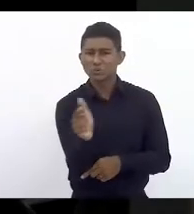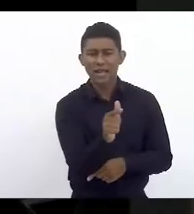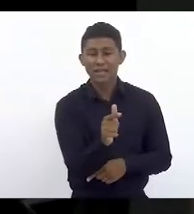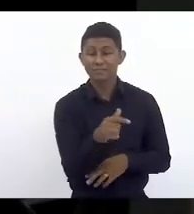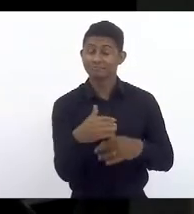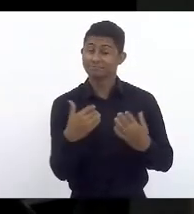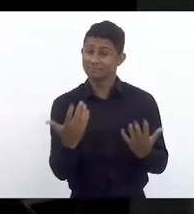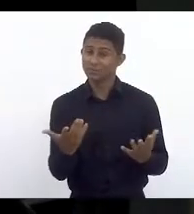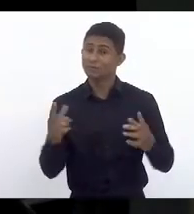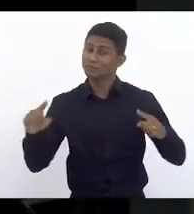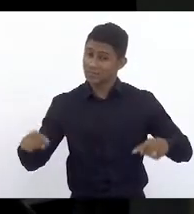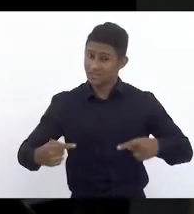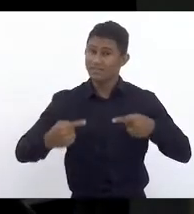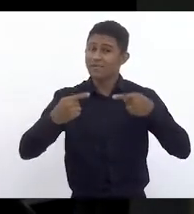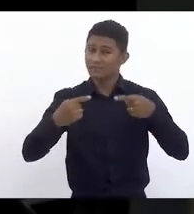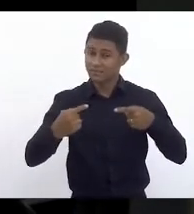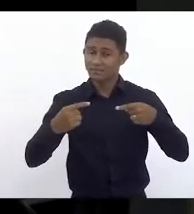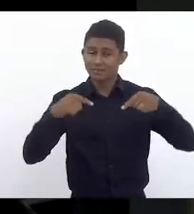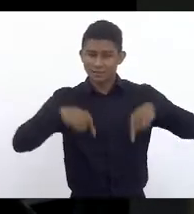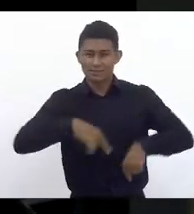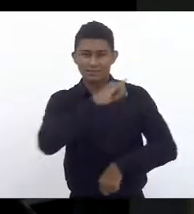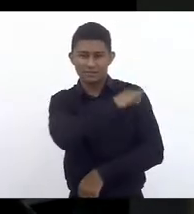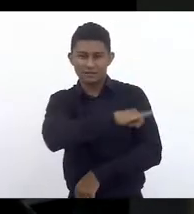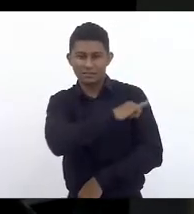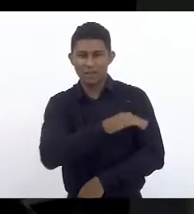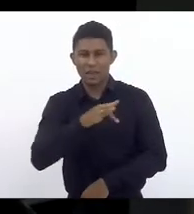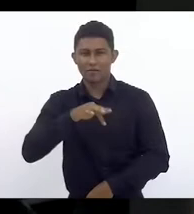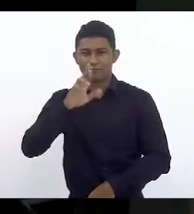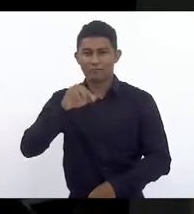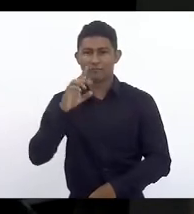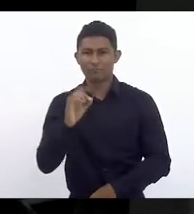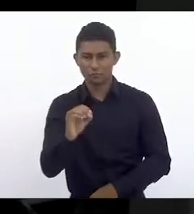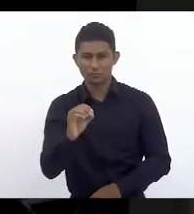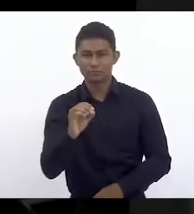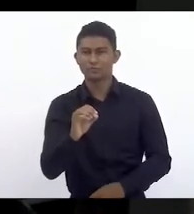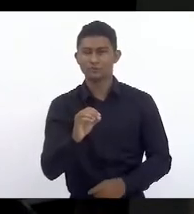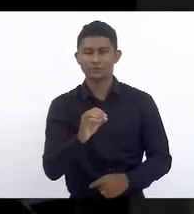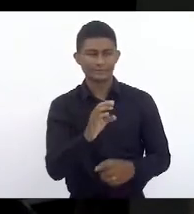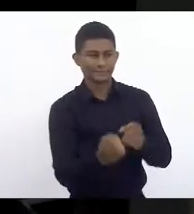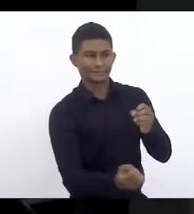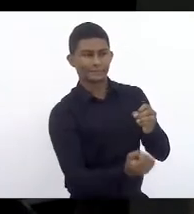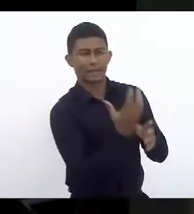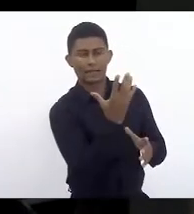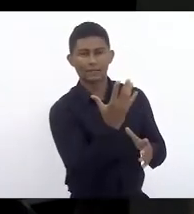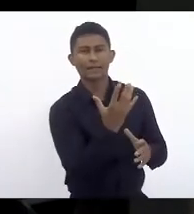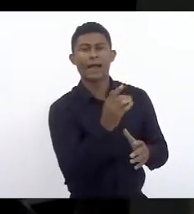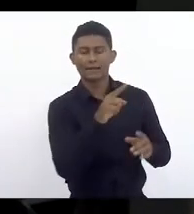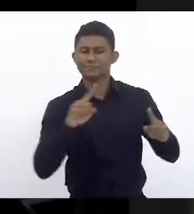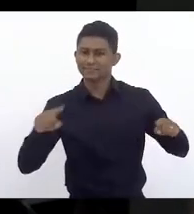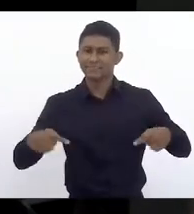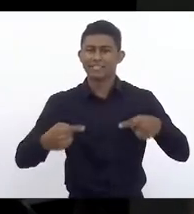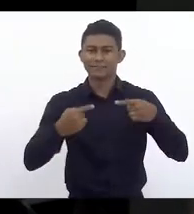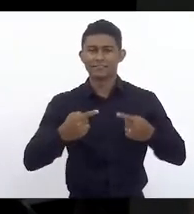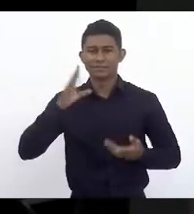esse fundo do Estado do Rio em algo realmente pujante é